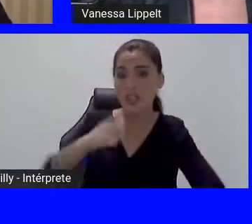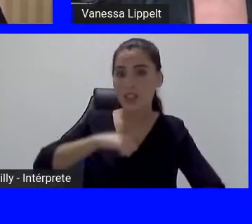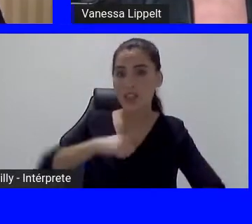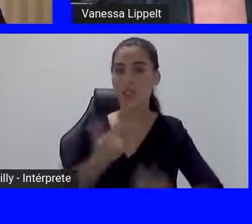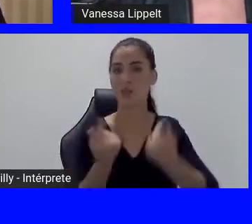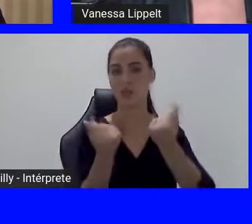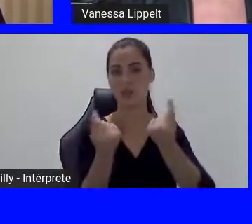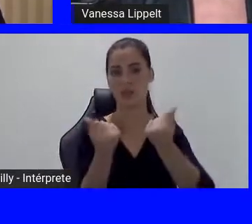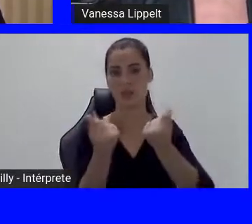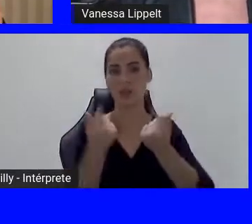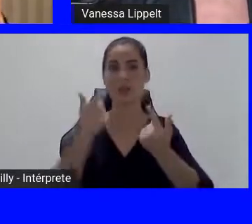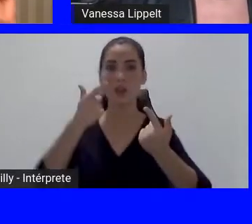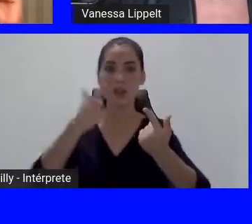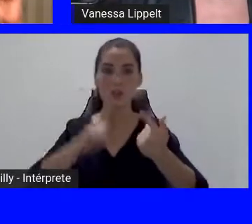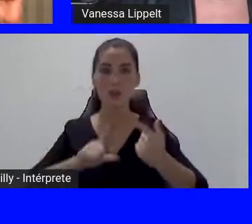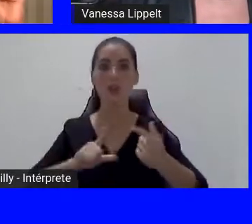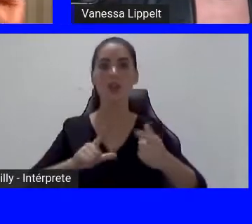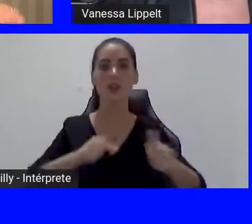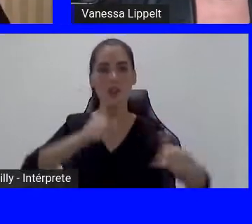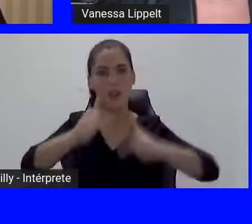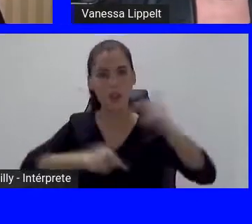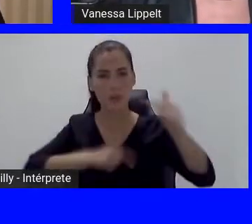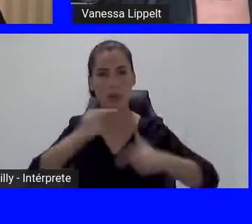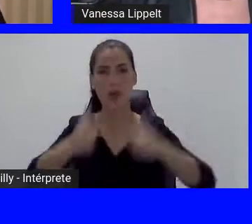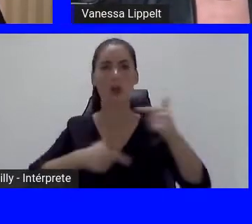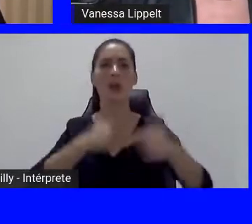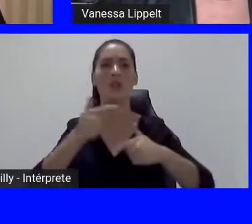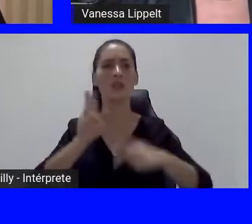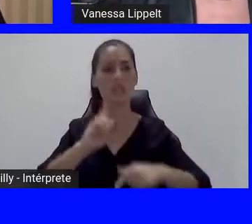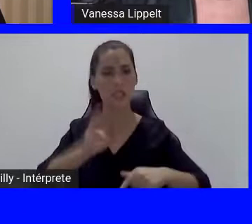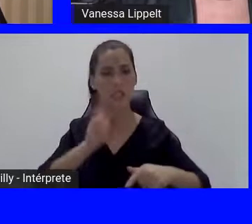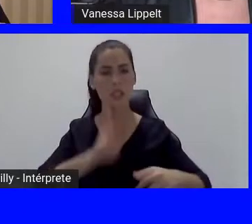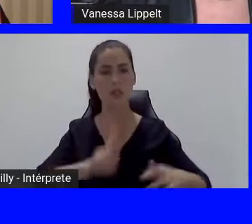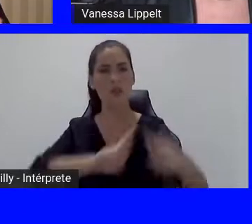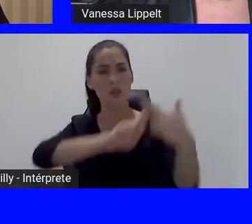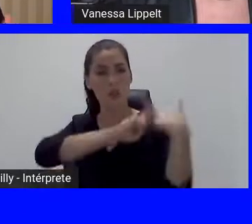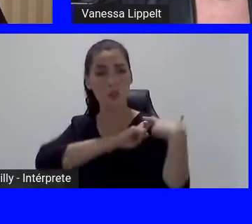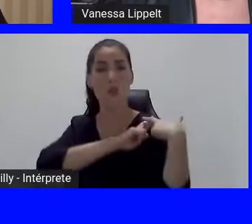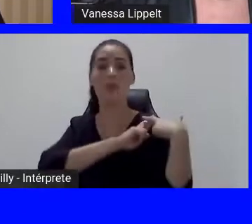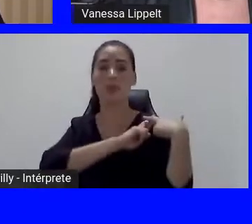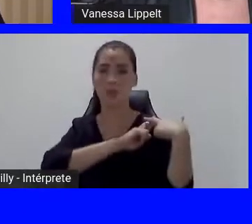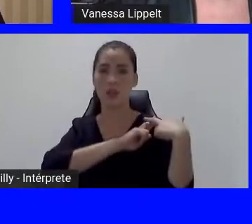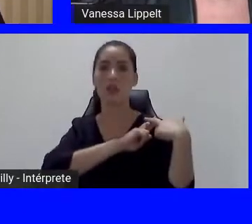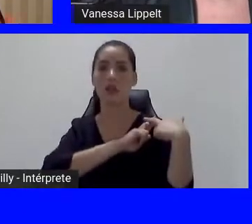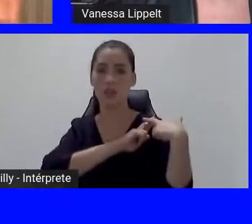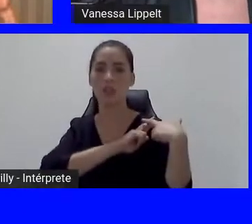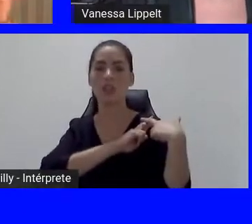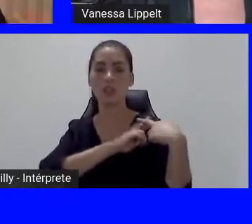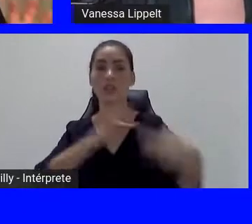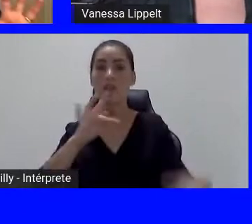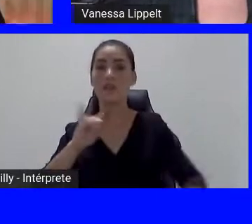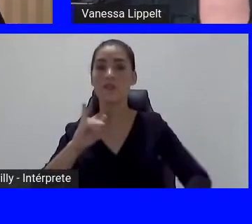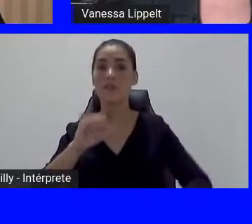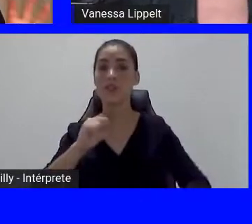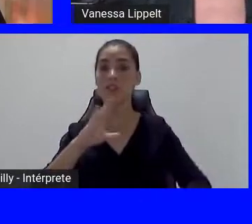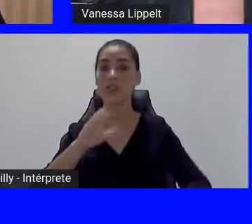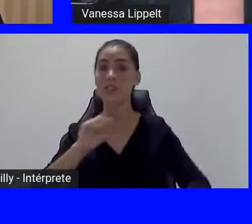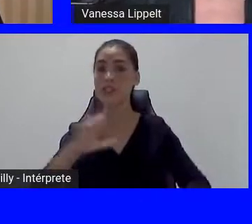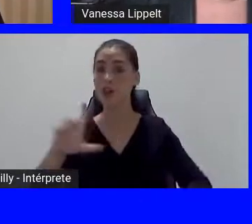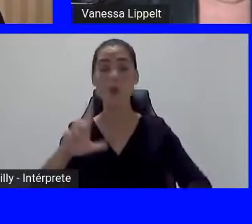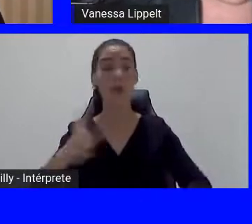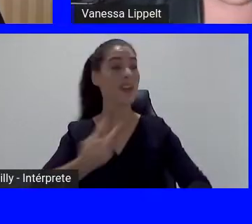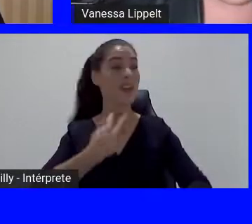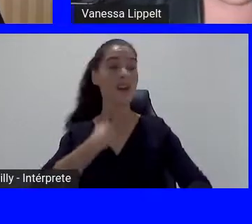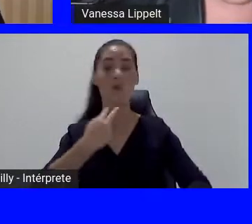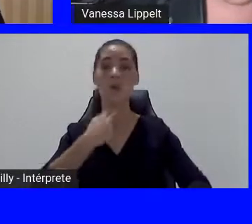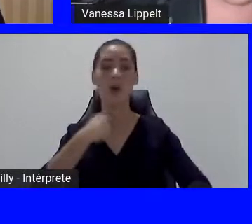poder de continuar gerando emprego, mas sempre com a responsabilidade fiscal e não admitir retrocesso. Há muita coisa para se